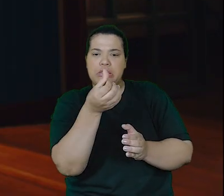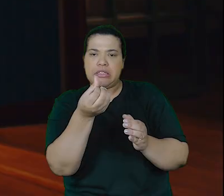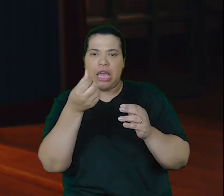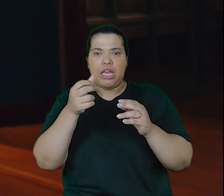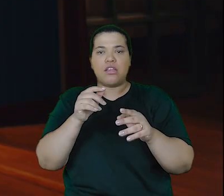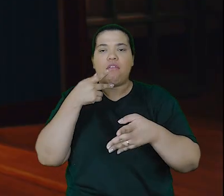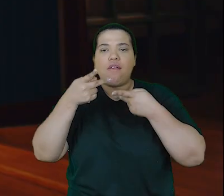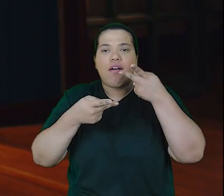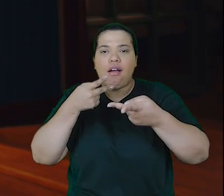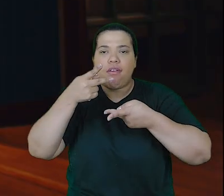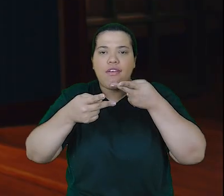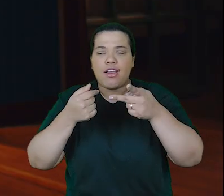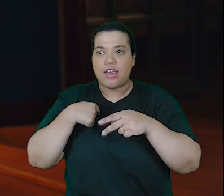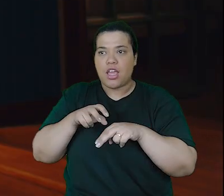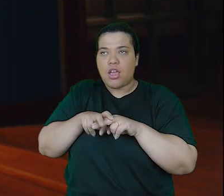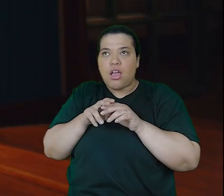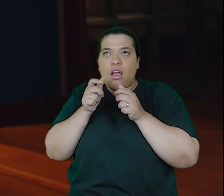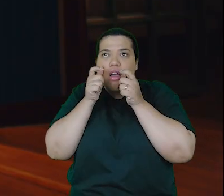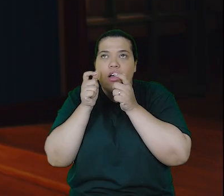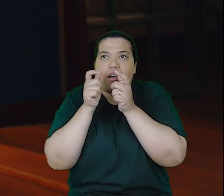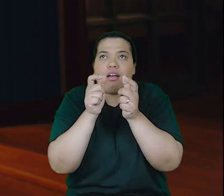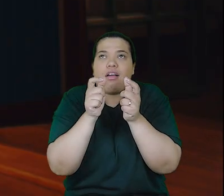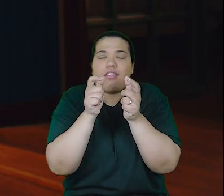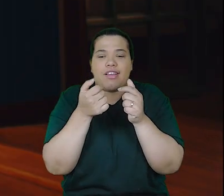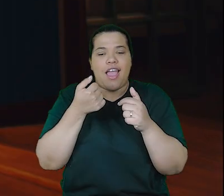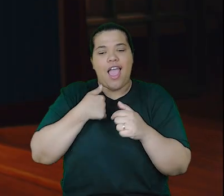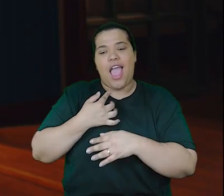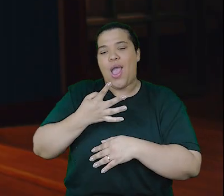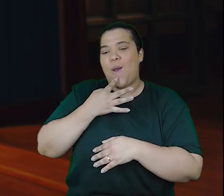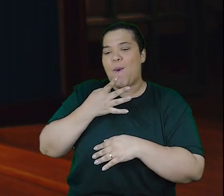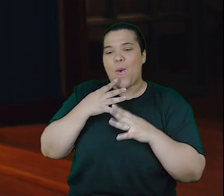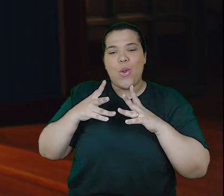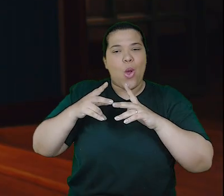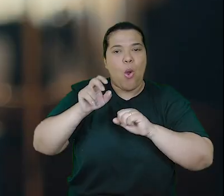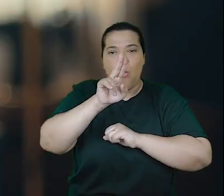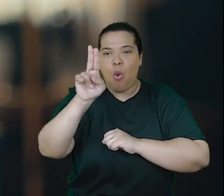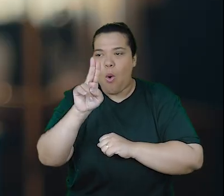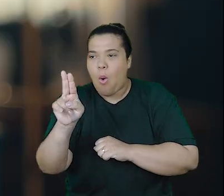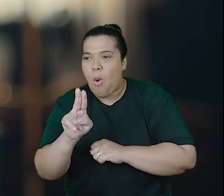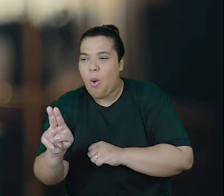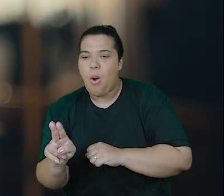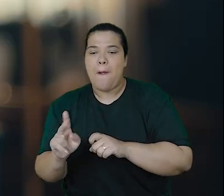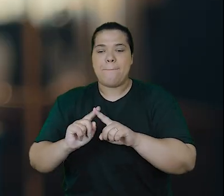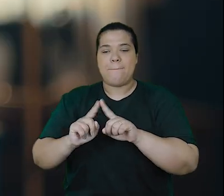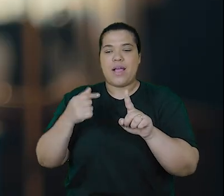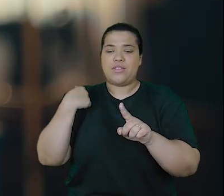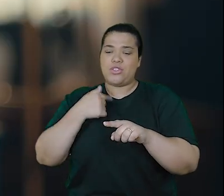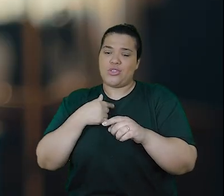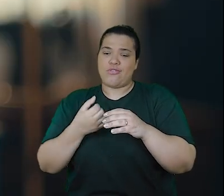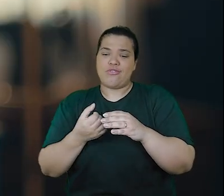história e eu no meio ali escutar, né? E conheci todo mundo pelo nome, né? Mas nós